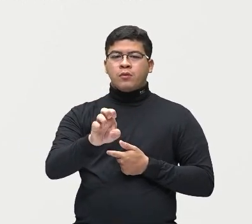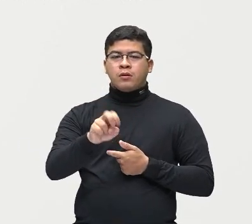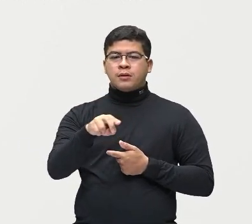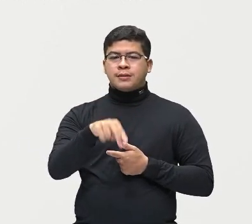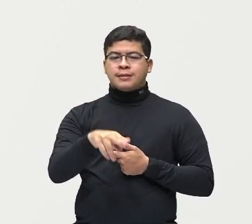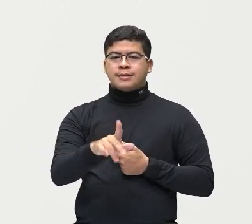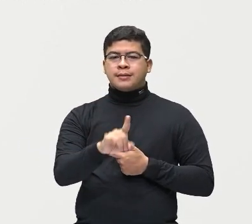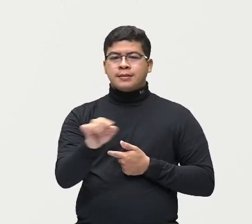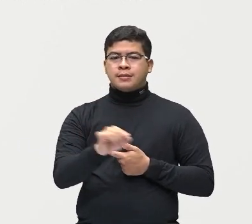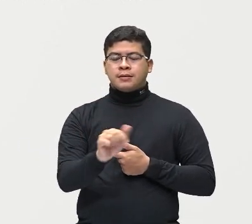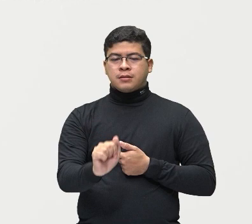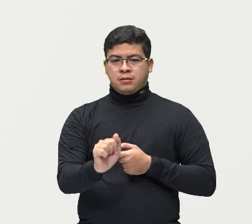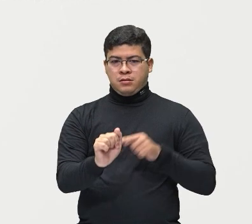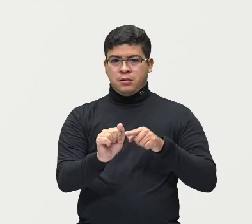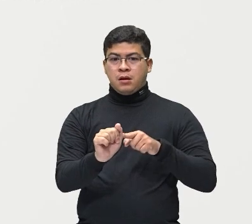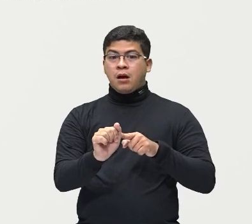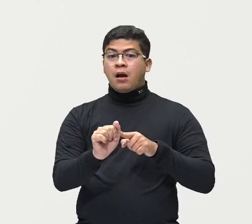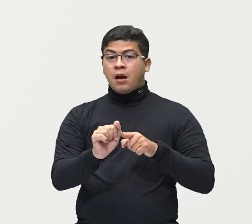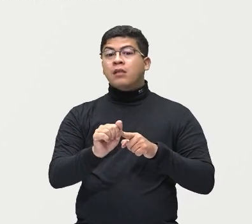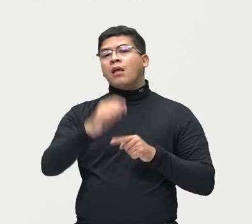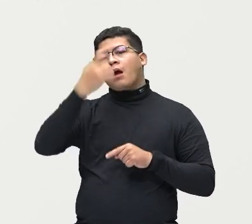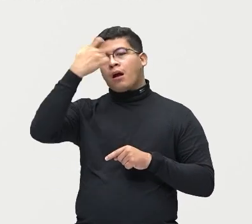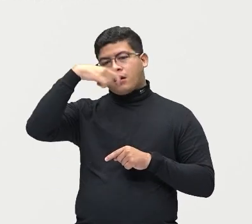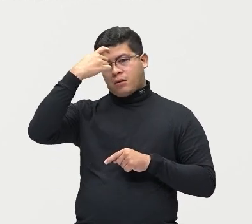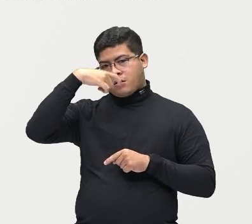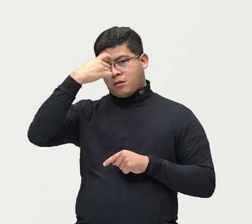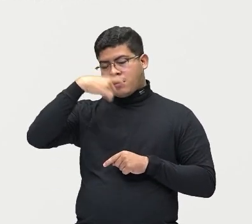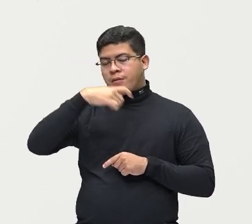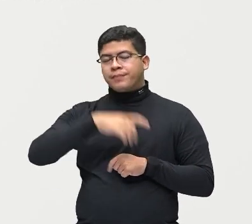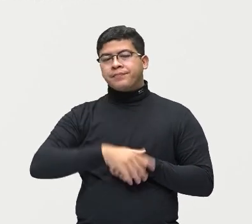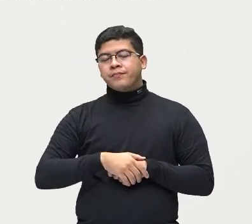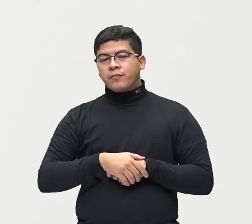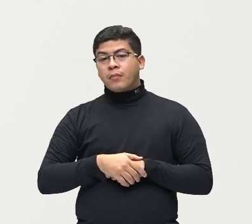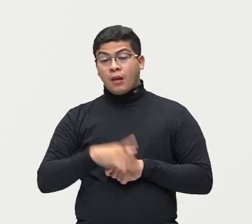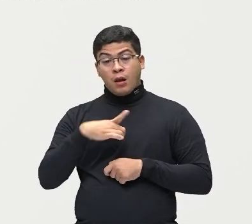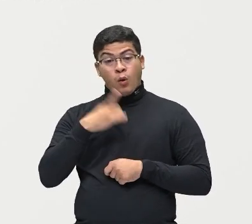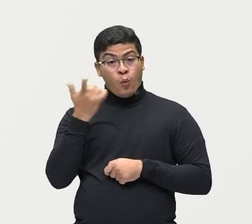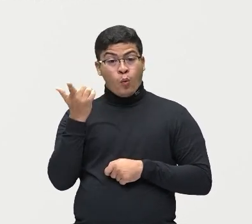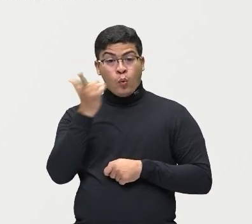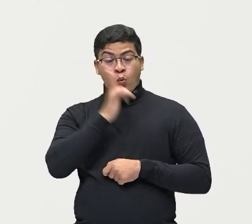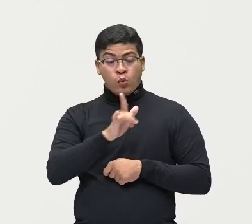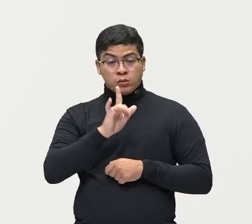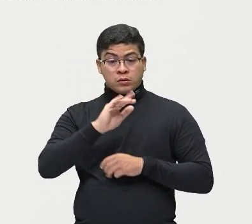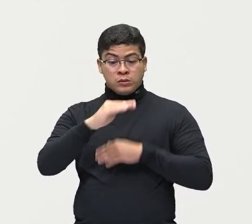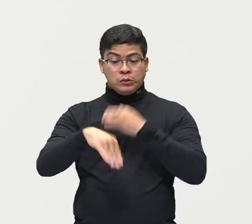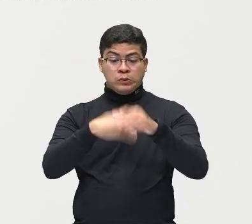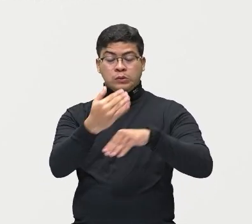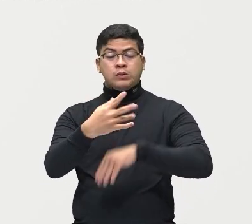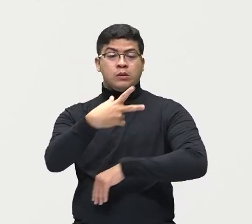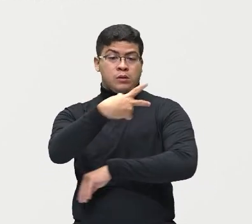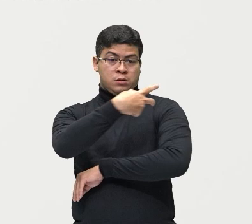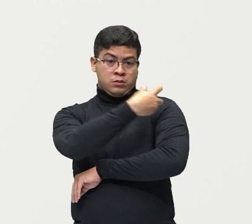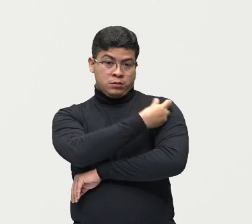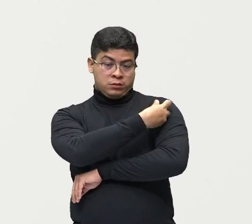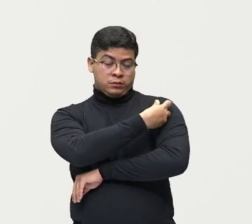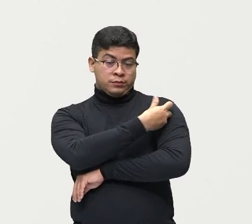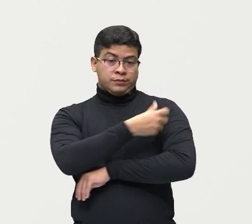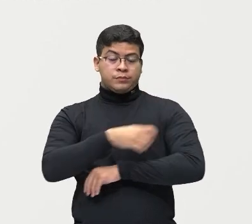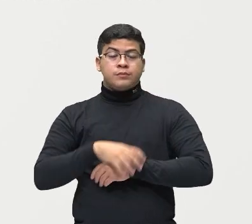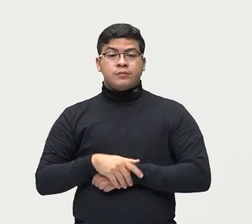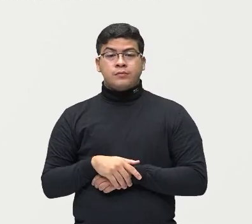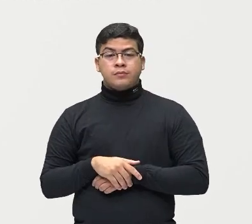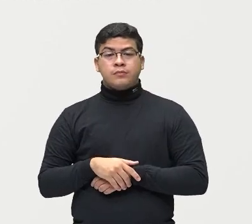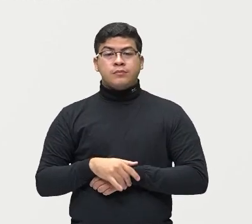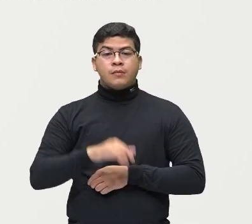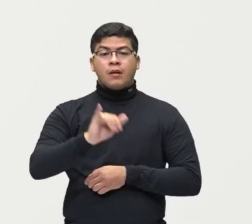a desenvolver uma vacina para a doença, né? Então, a gente trouxe aí para vocês também, no caso da